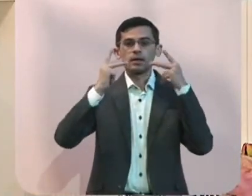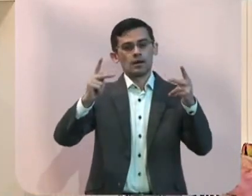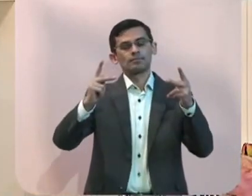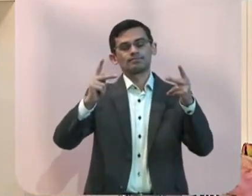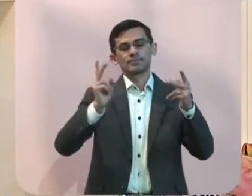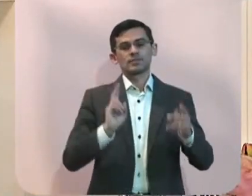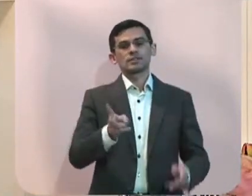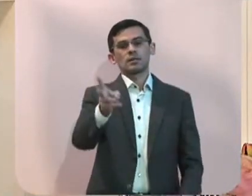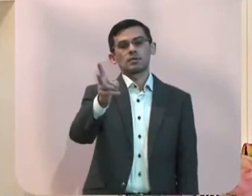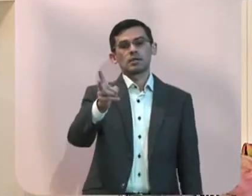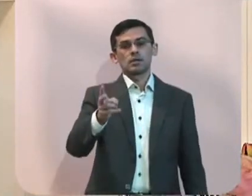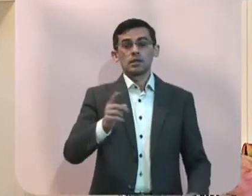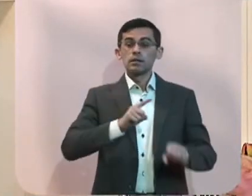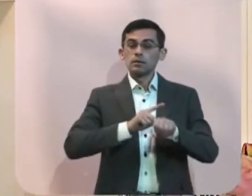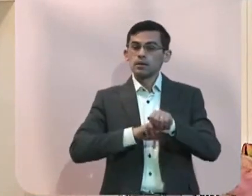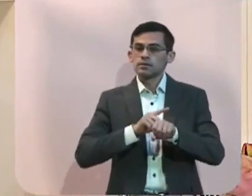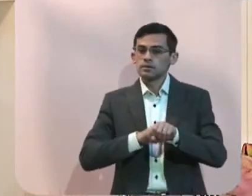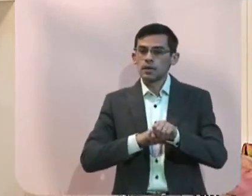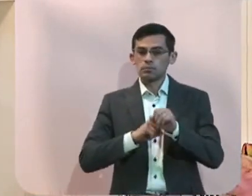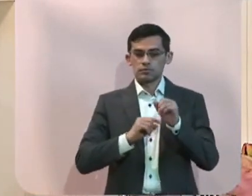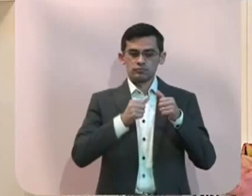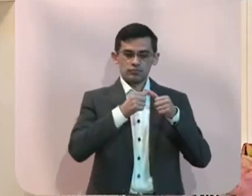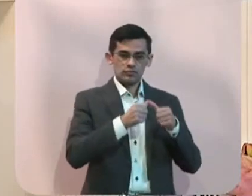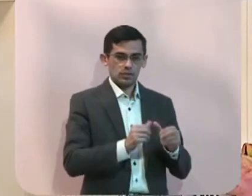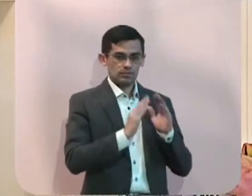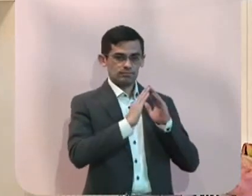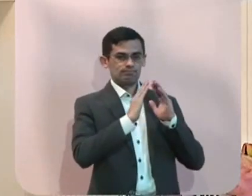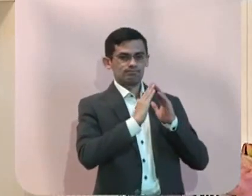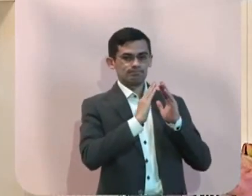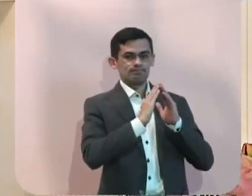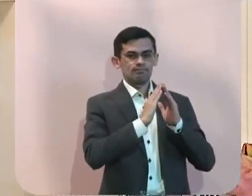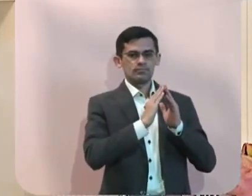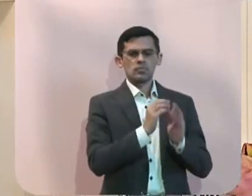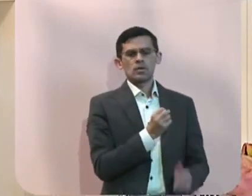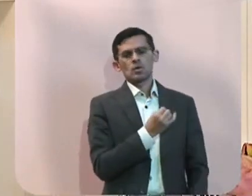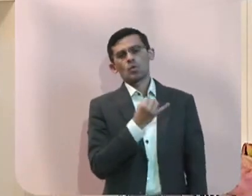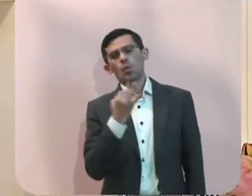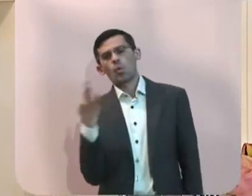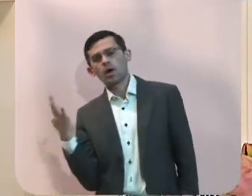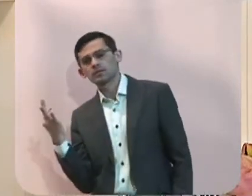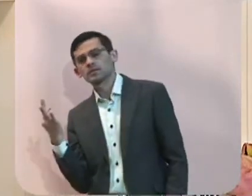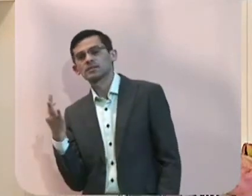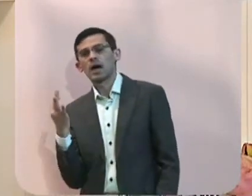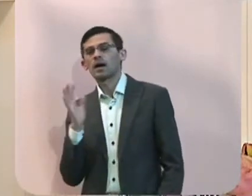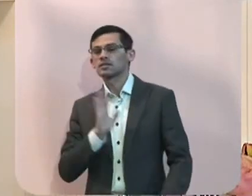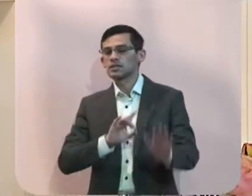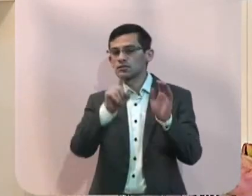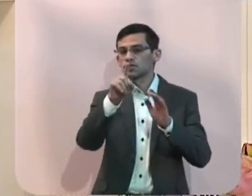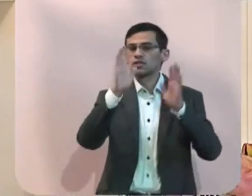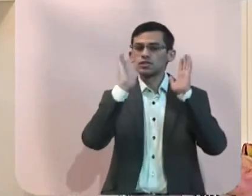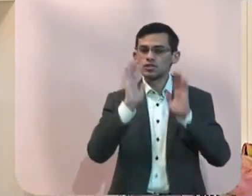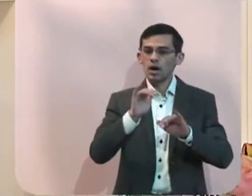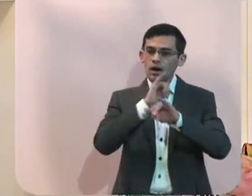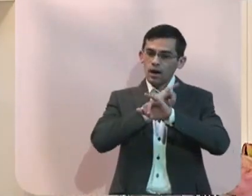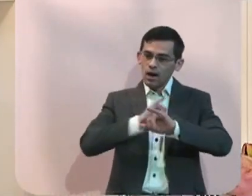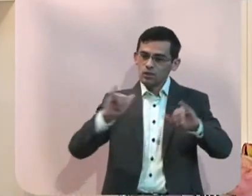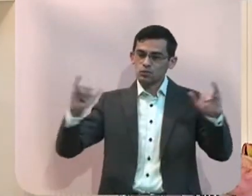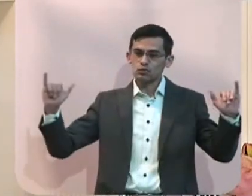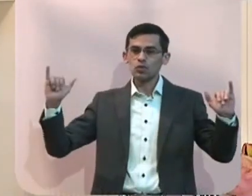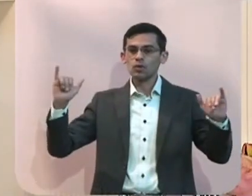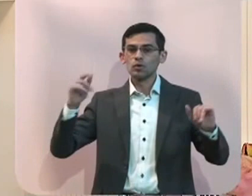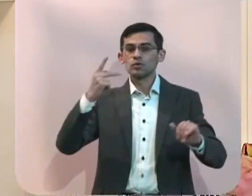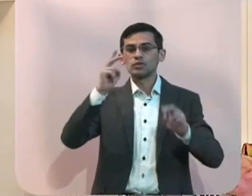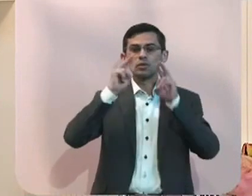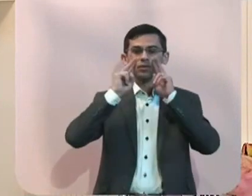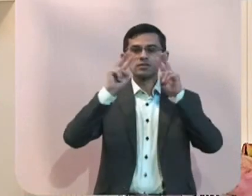Deus. Nesses tempos de isolamento social, quantas vezes você compartilhou o seu testemunho com